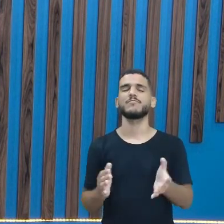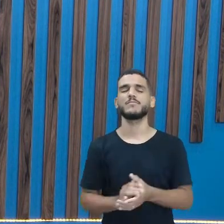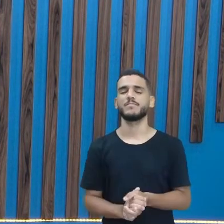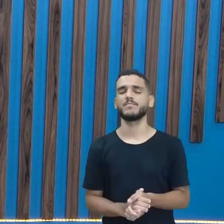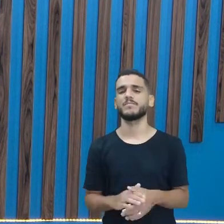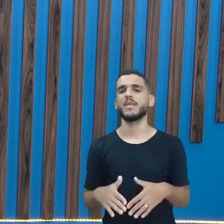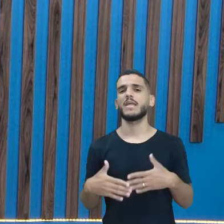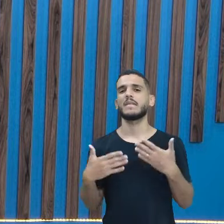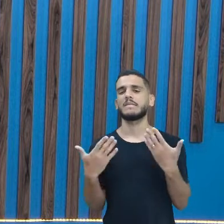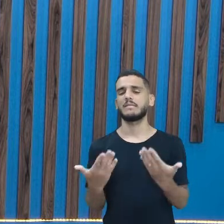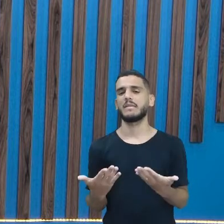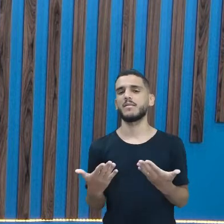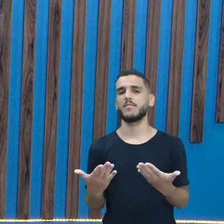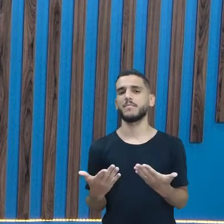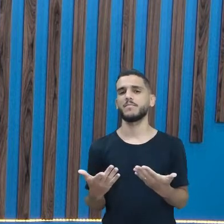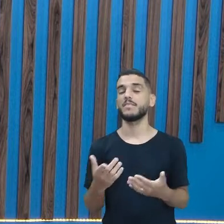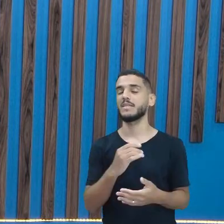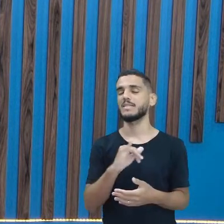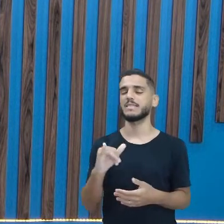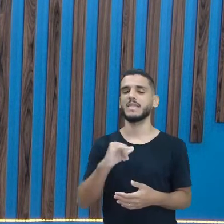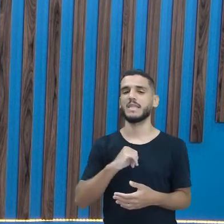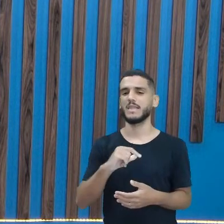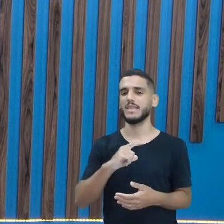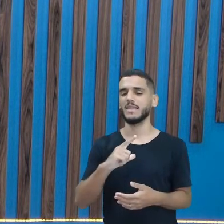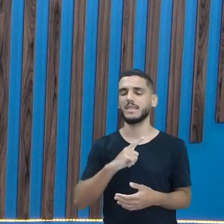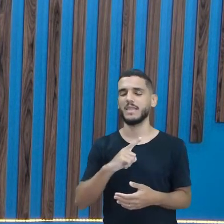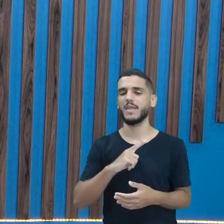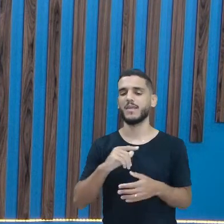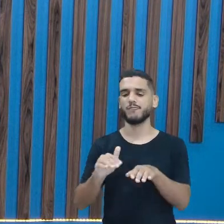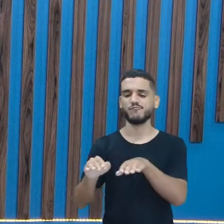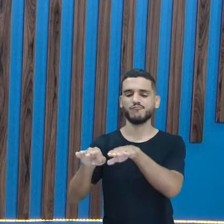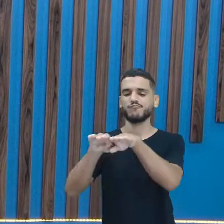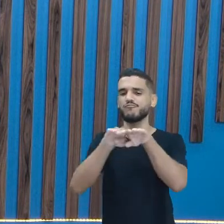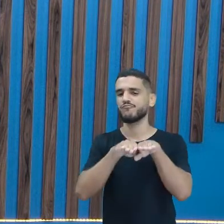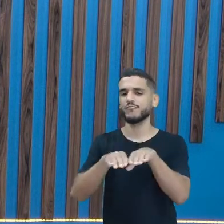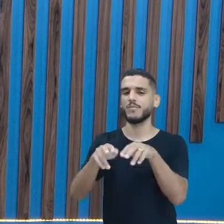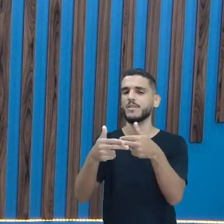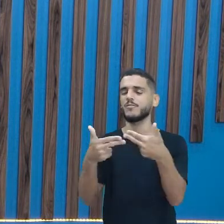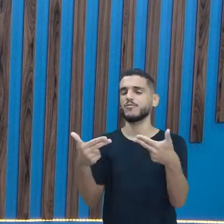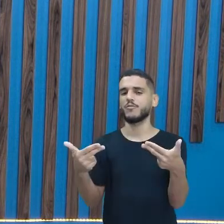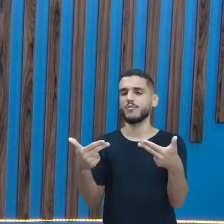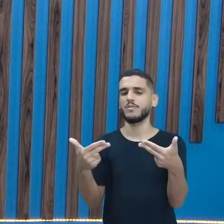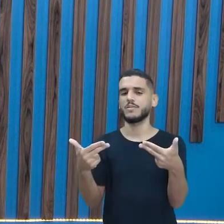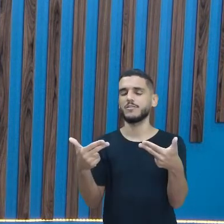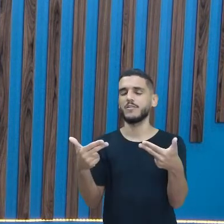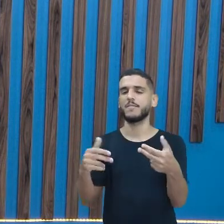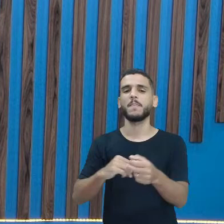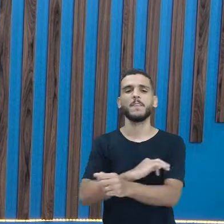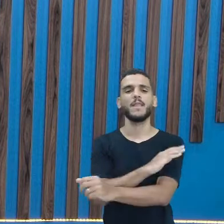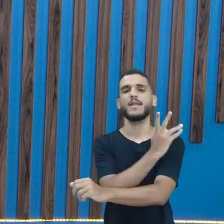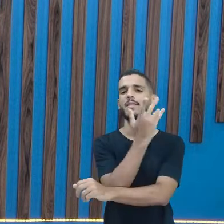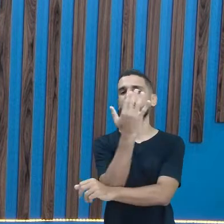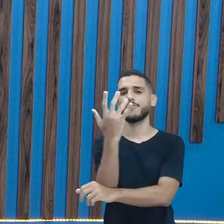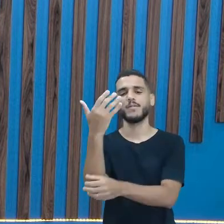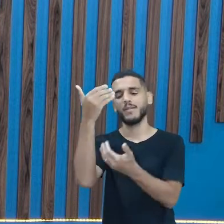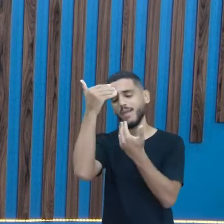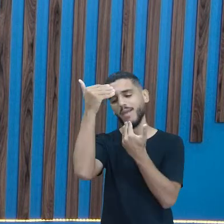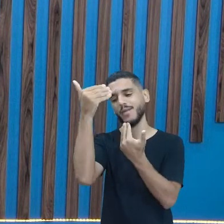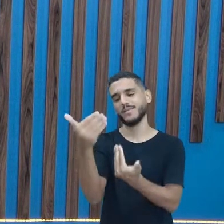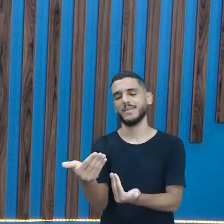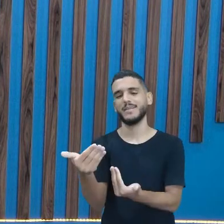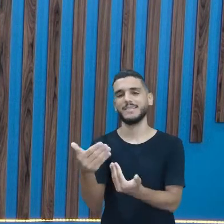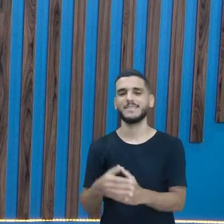existe equilíbrio, existe harmonia, então está tudo tranquilo. A natureza não chora e a gente também não sofre.